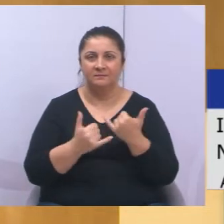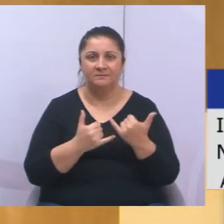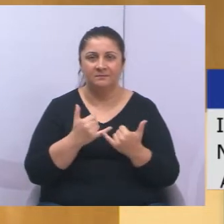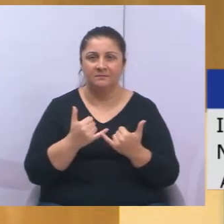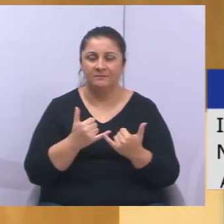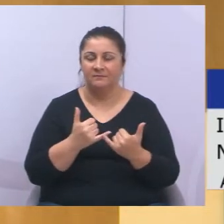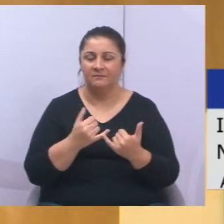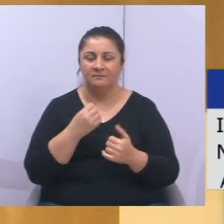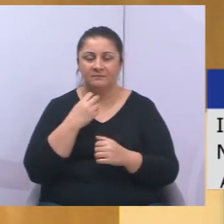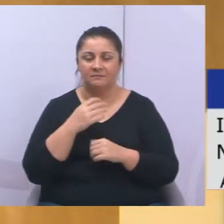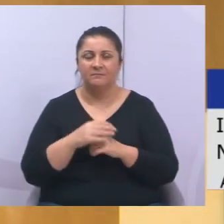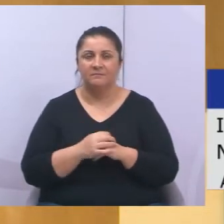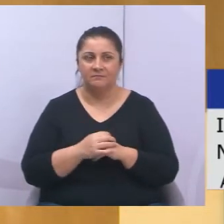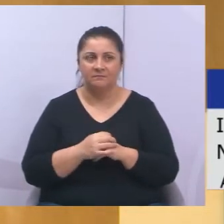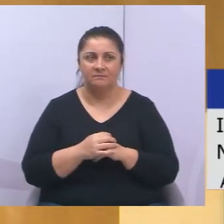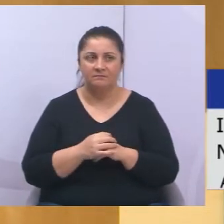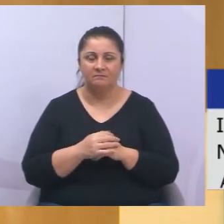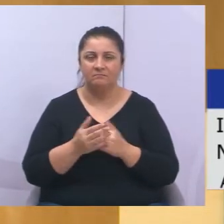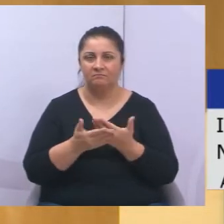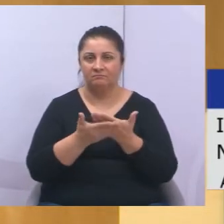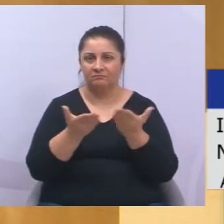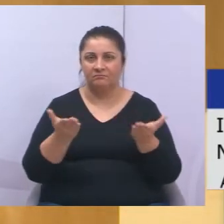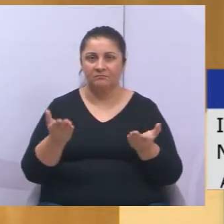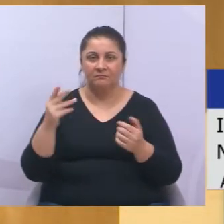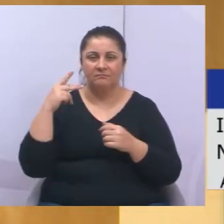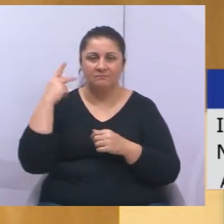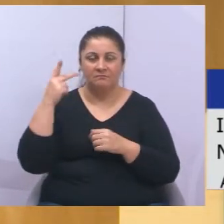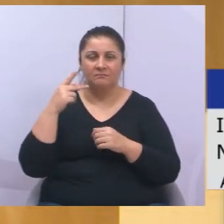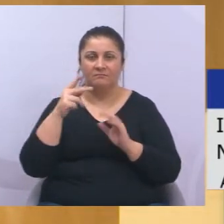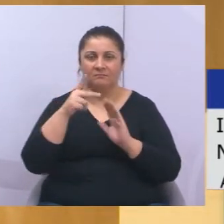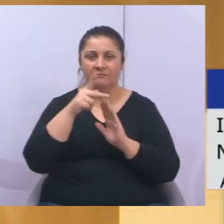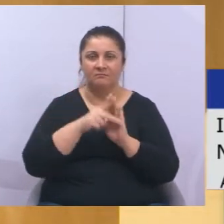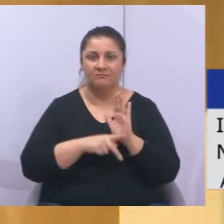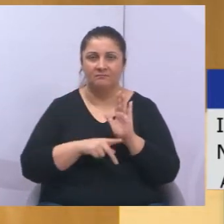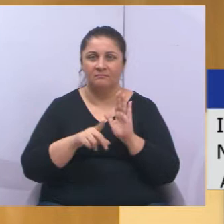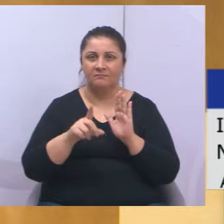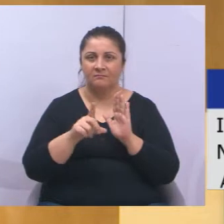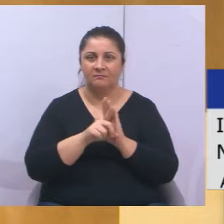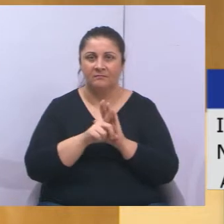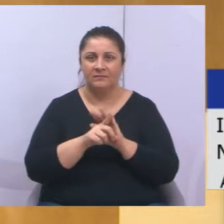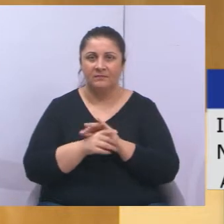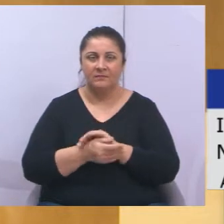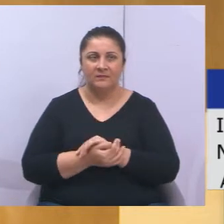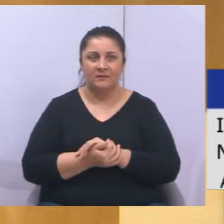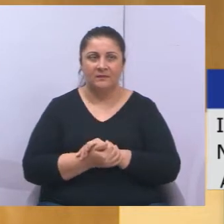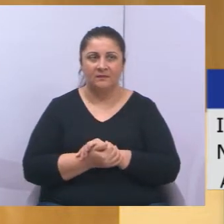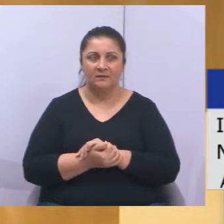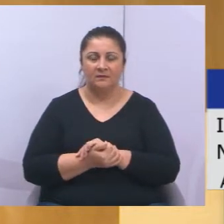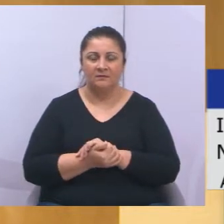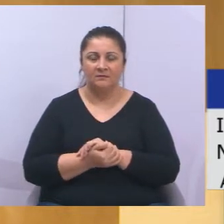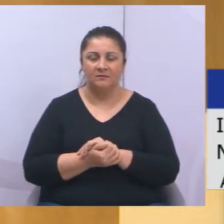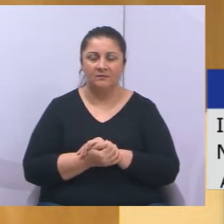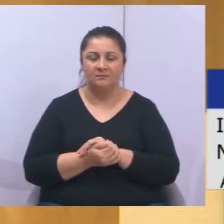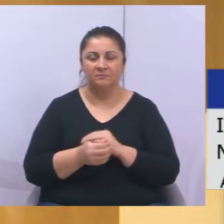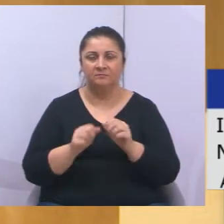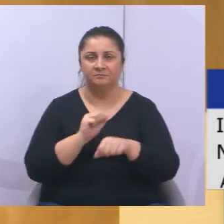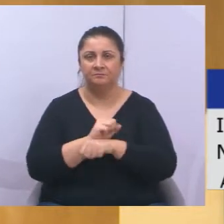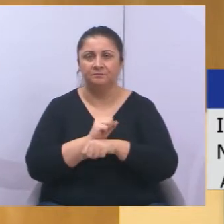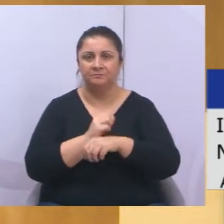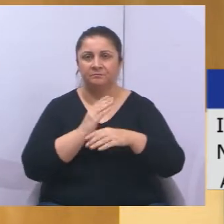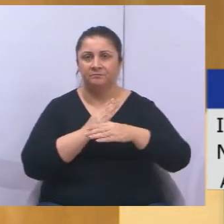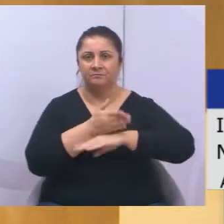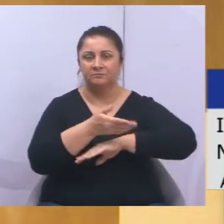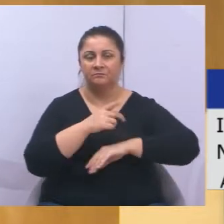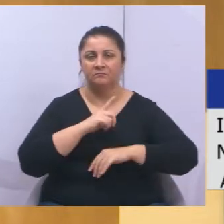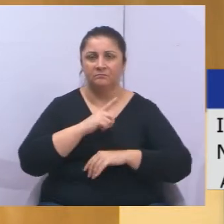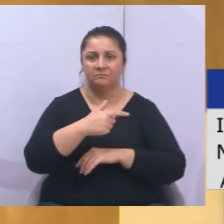Então, deixa aí, nobres vereadores, esse projeto, e peço a aprovação do mesmo para que tenhamos uma